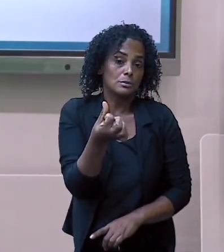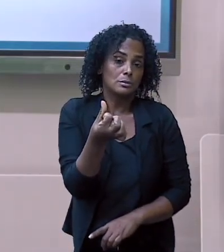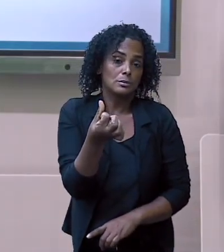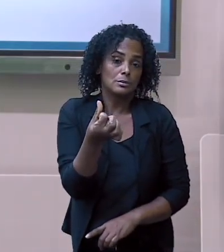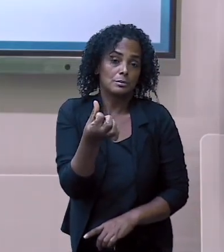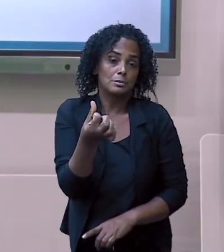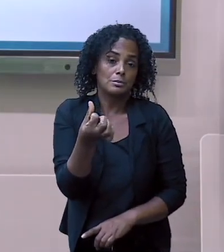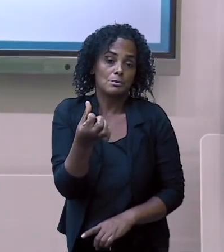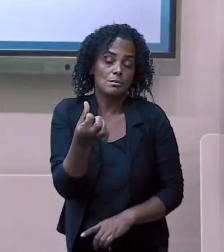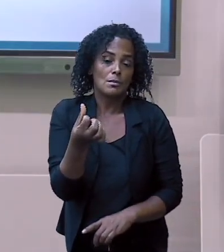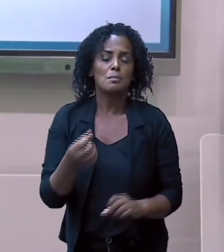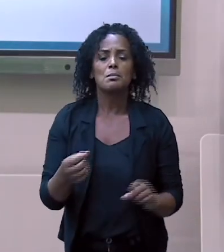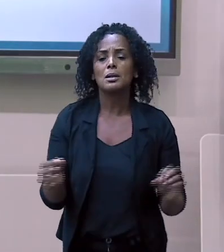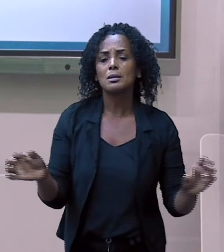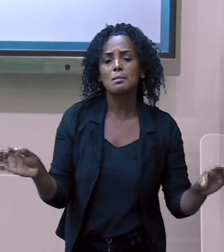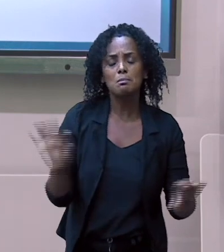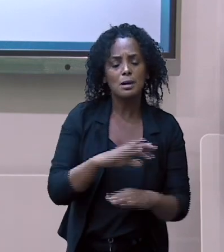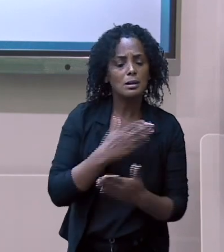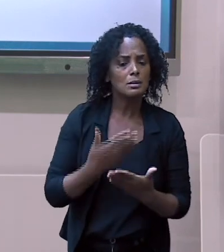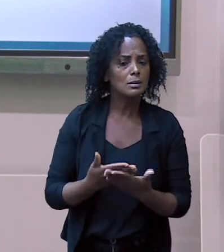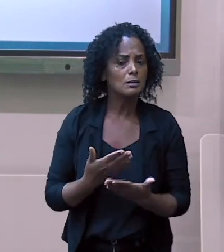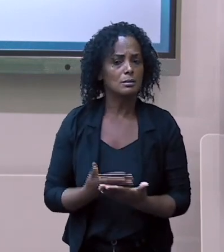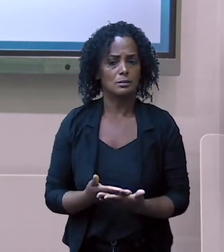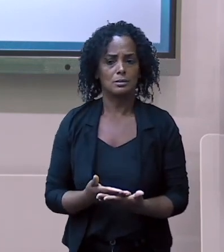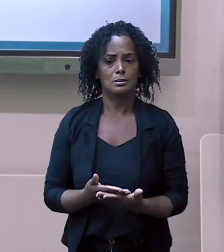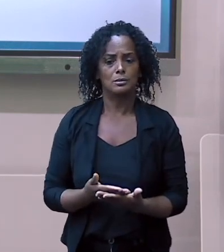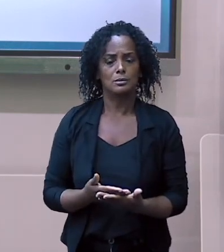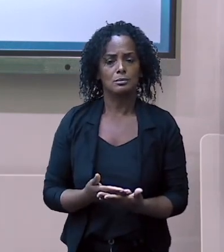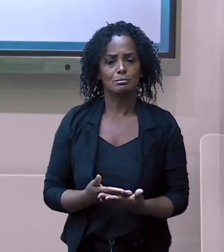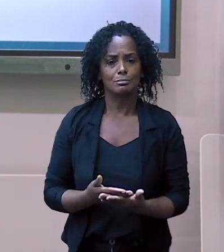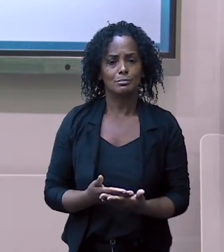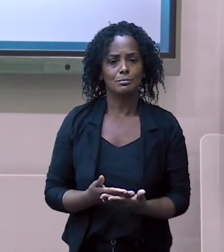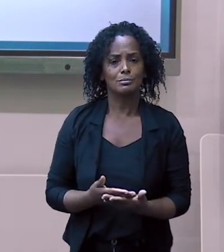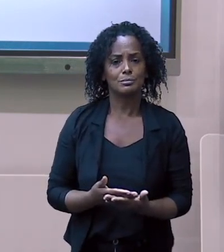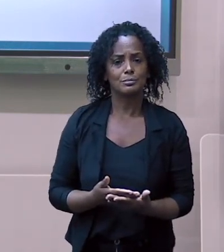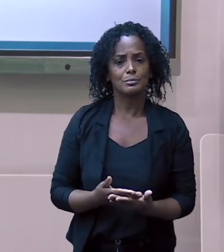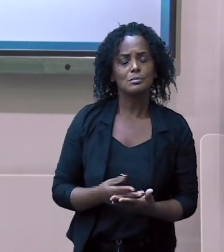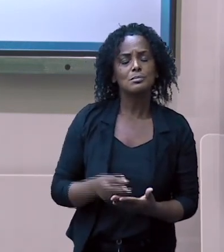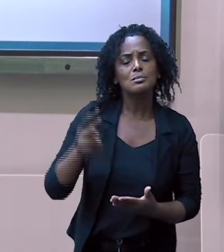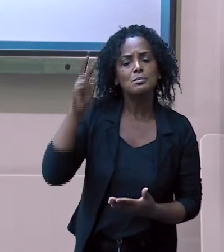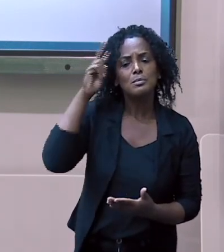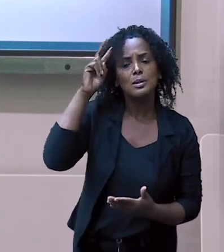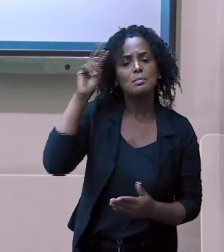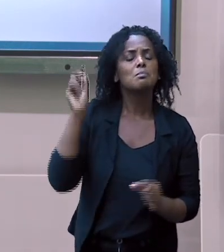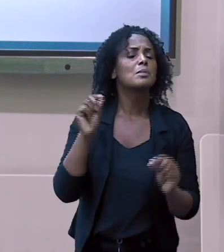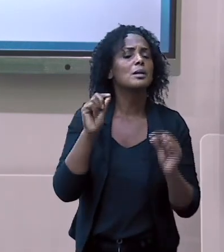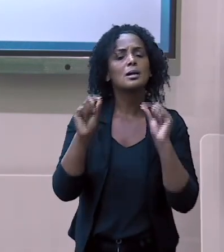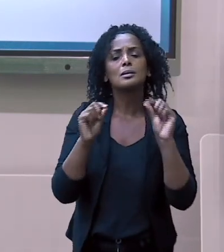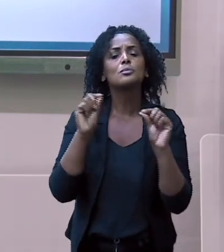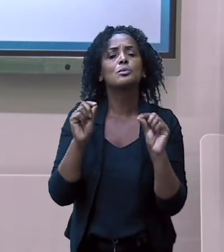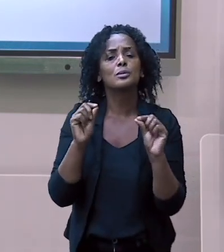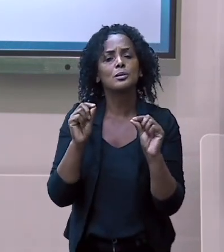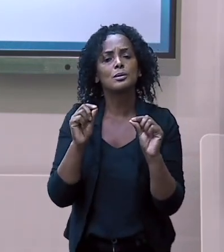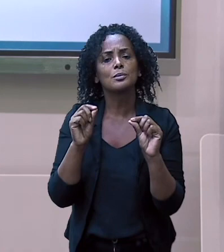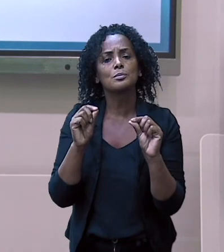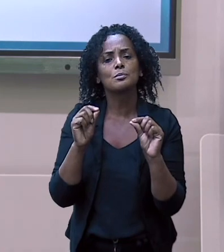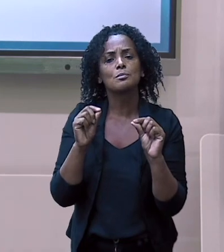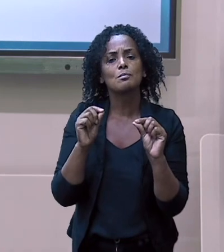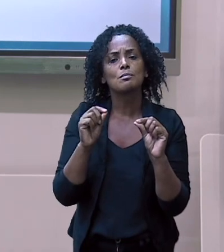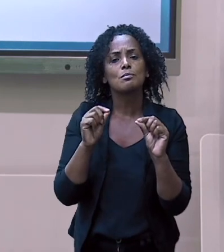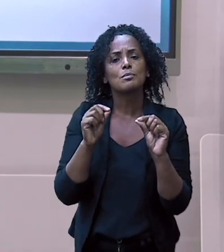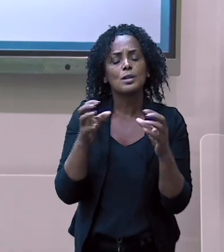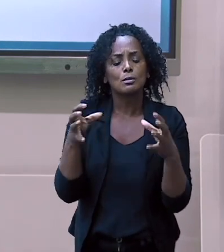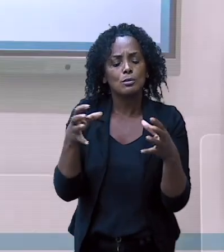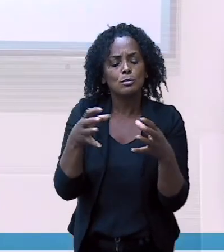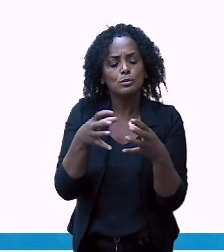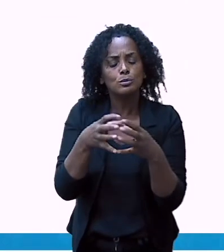para a gente terminar a nossa aula, é só mesmo um lembrete, né, do que são as expressões numéricas. São conjuntos